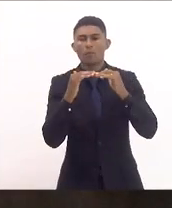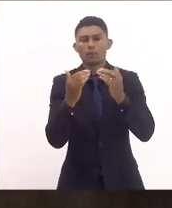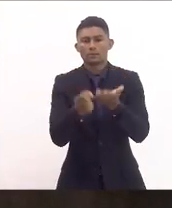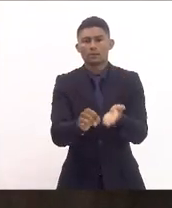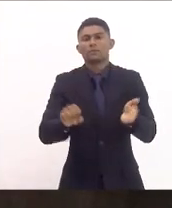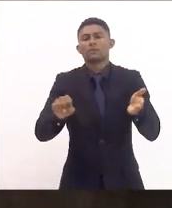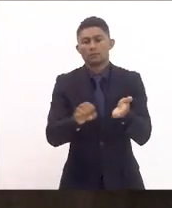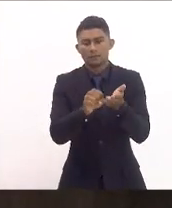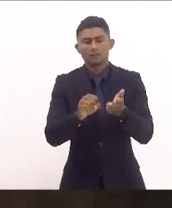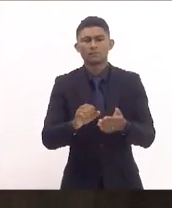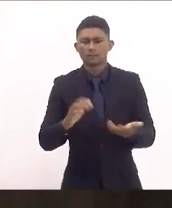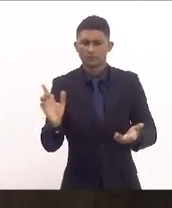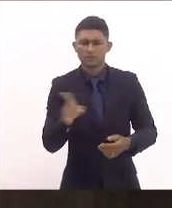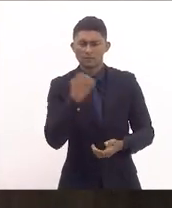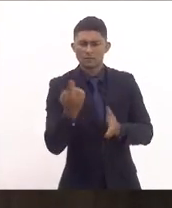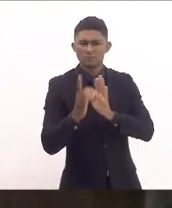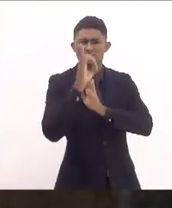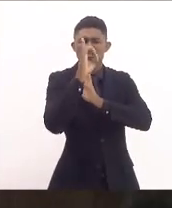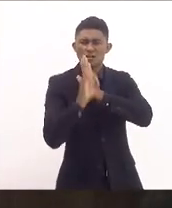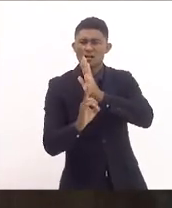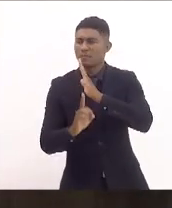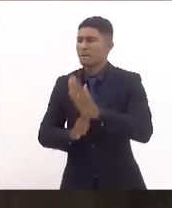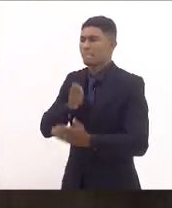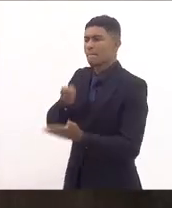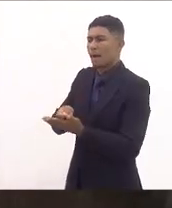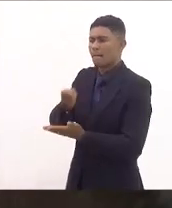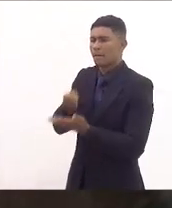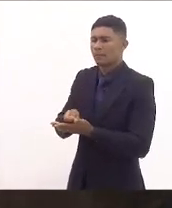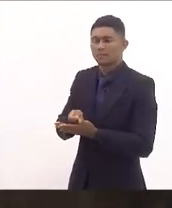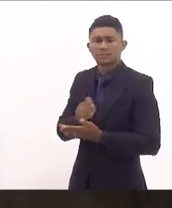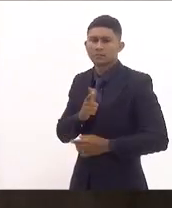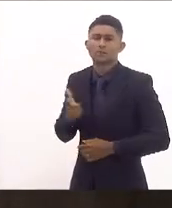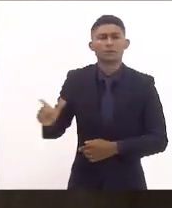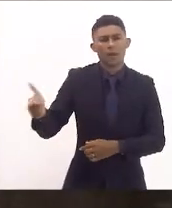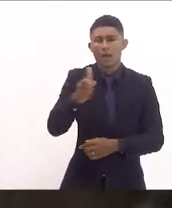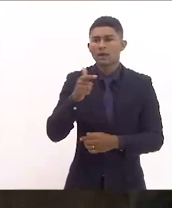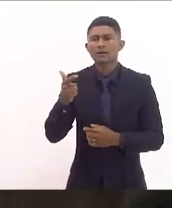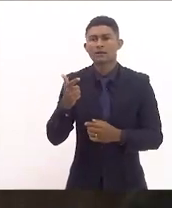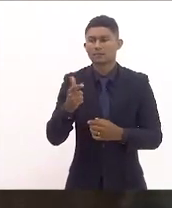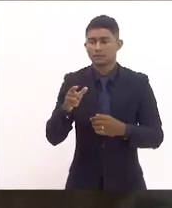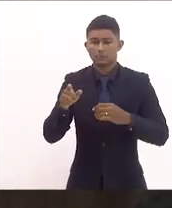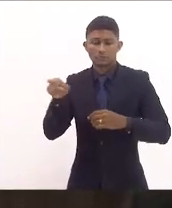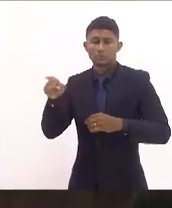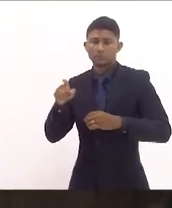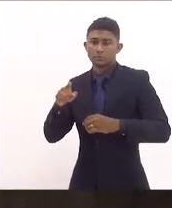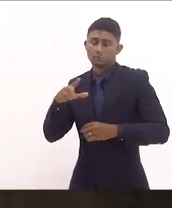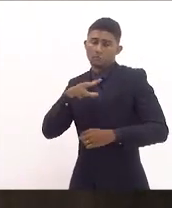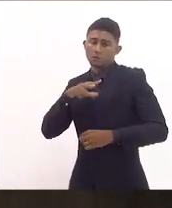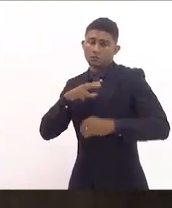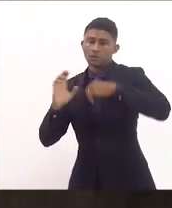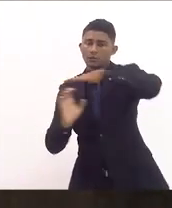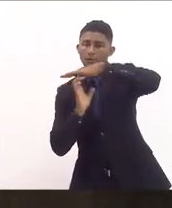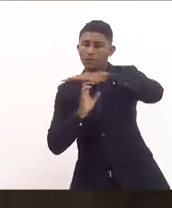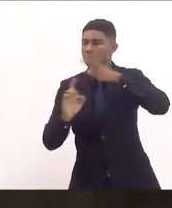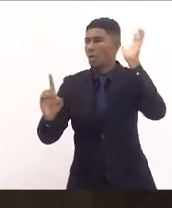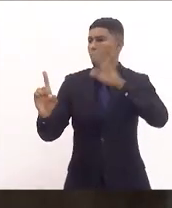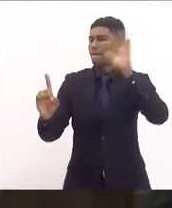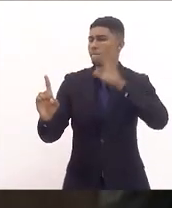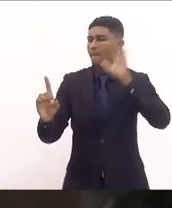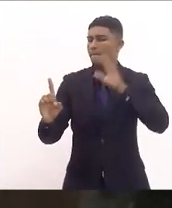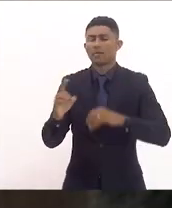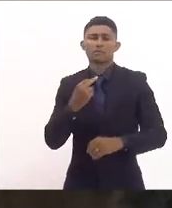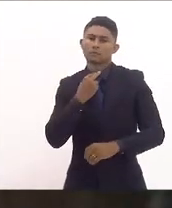Malafaia onde a gente não o jeito é de interferir dentro da iniciativa privada eu acho que o poder